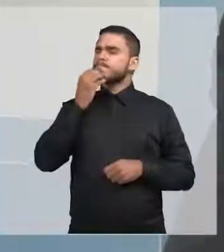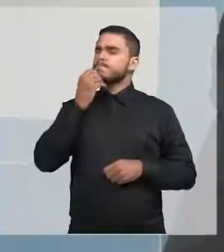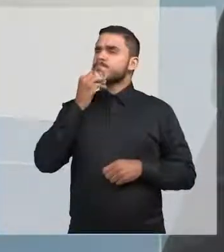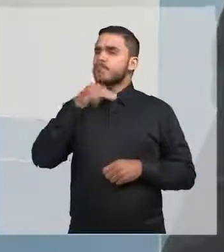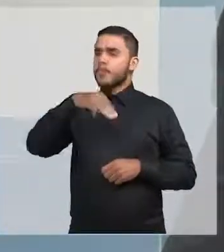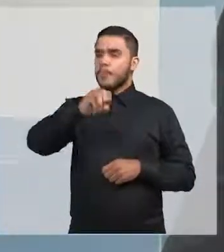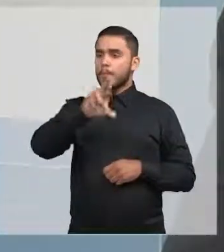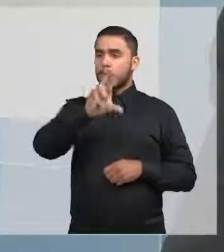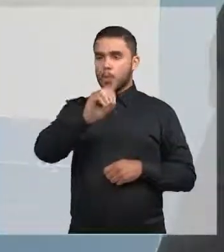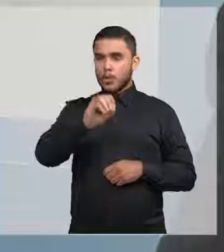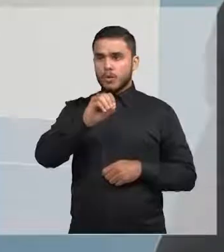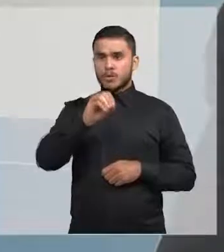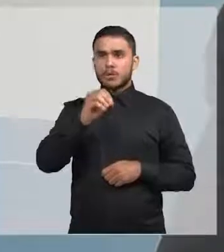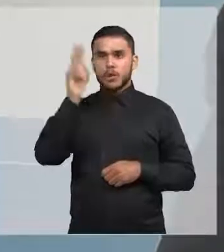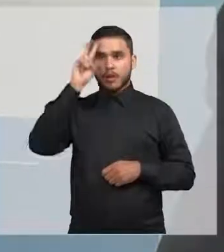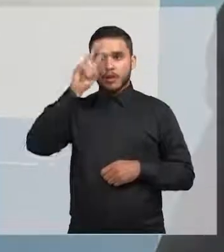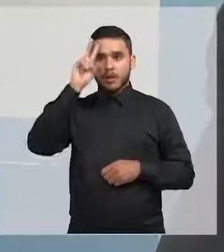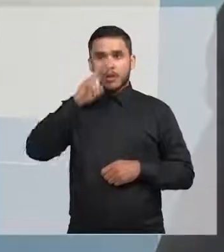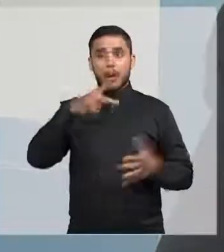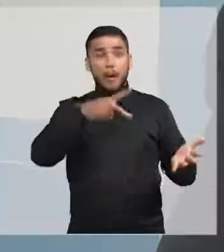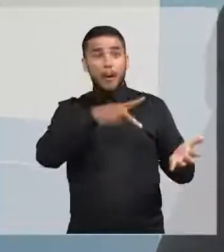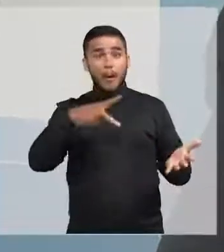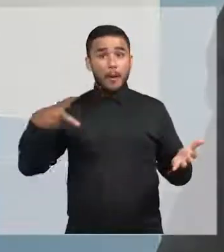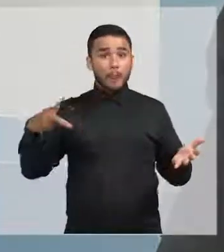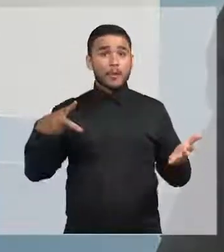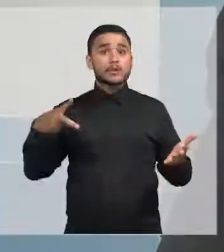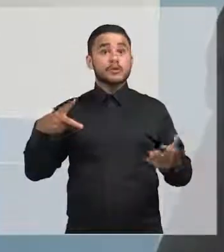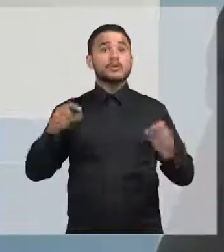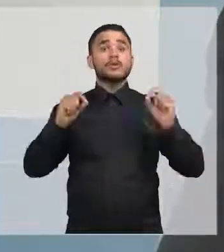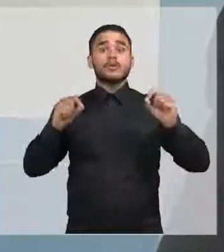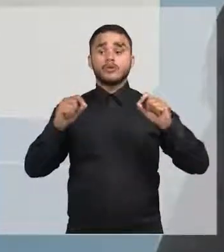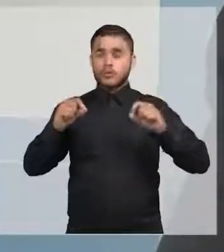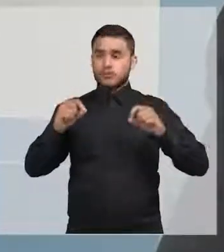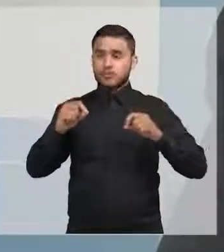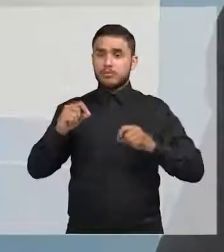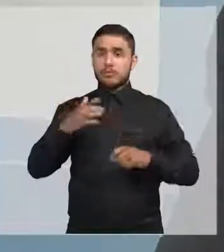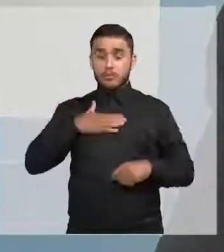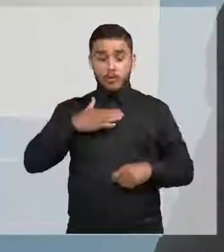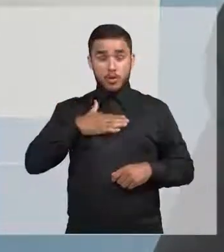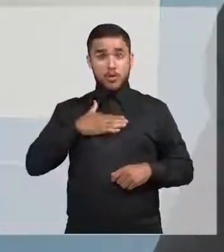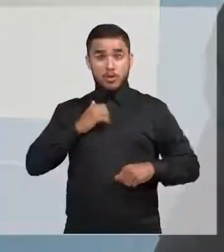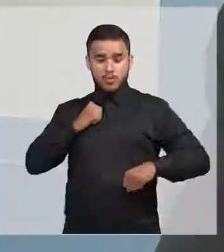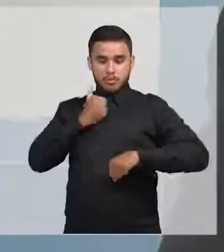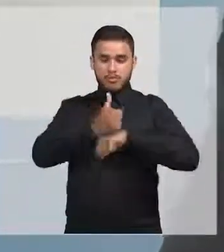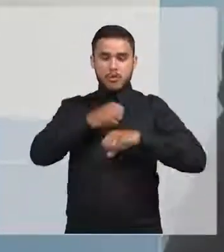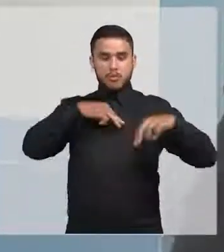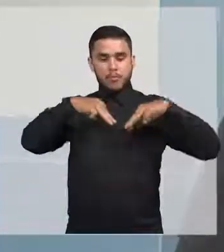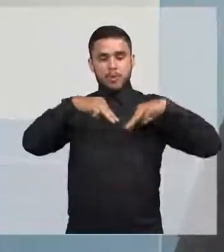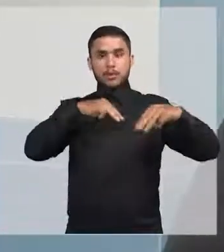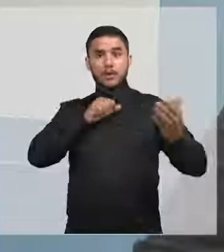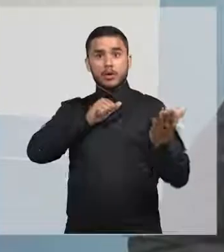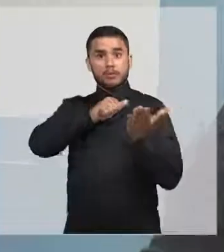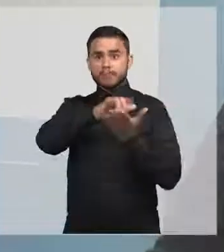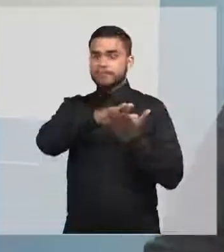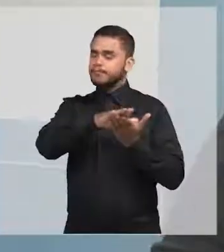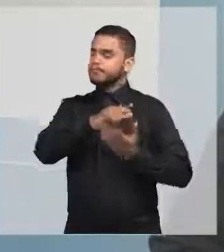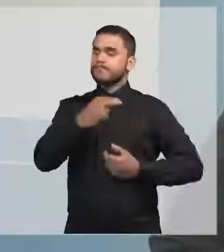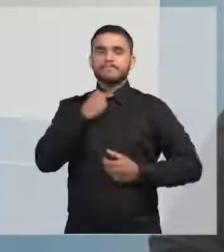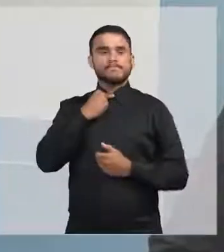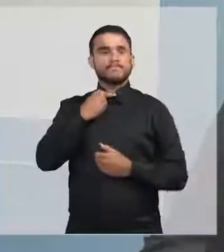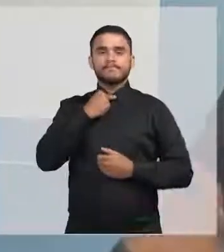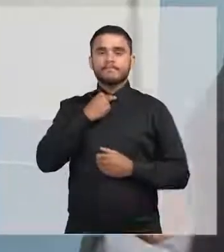né? Ele ir para a vaga do decano, do Celso de Mello. Tá certo? É certo. Então, ele vai passar 2 anos.